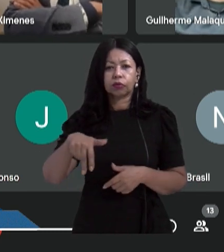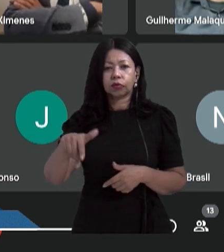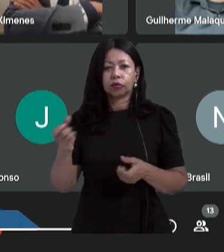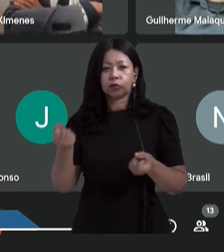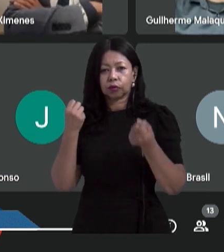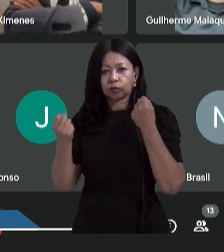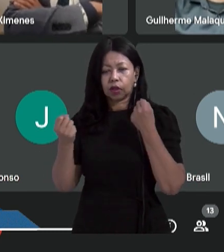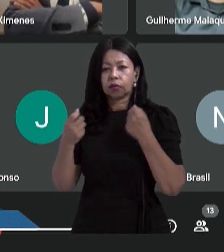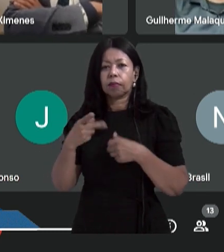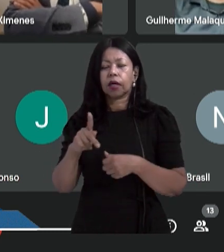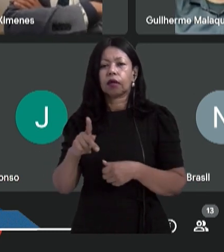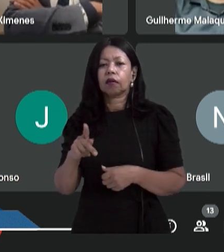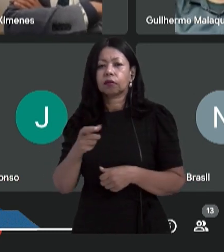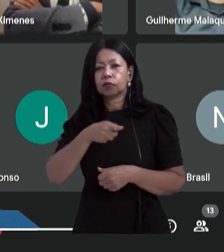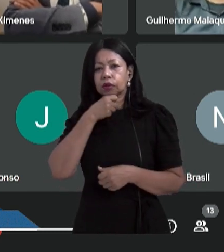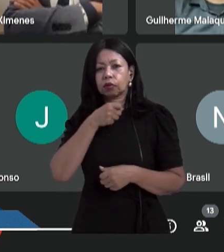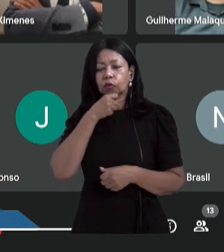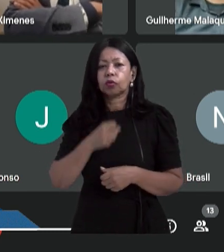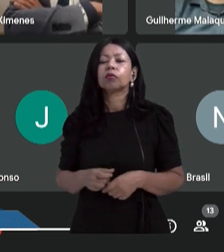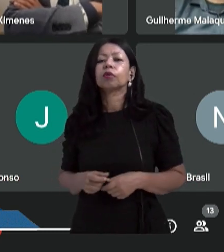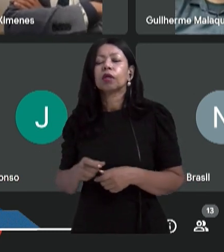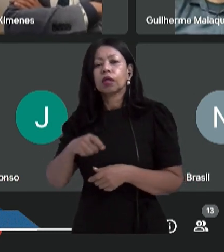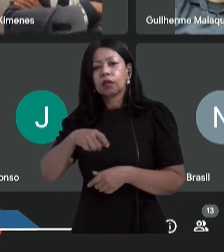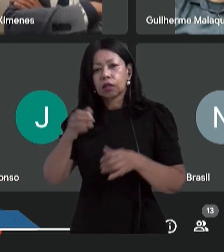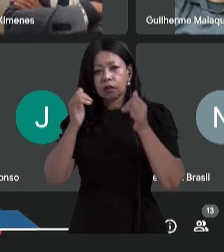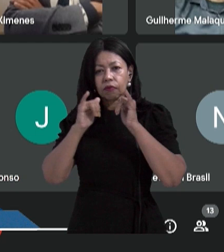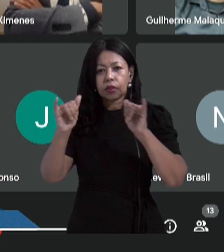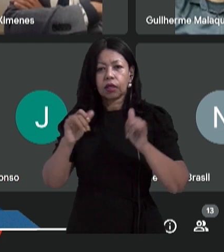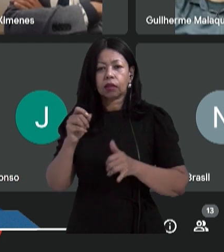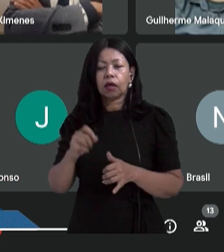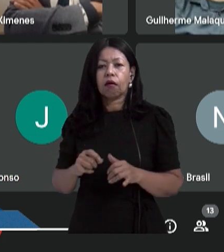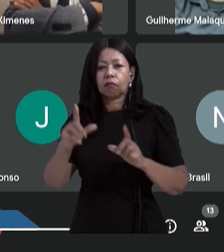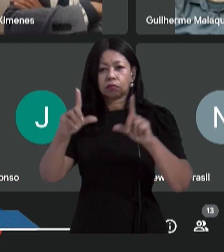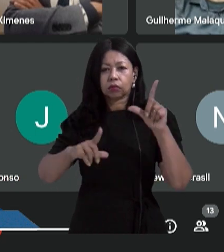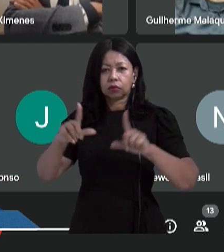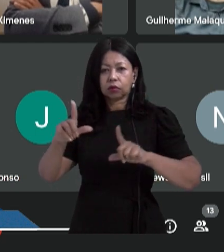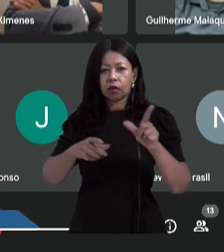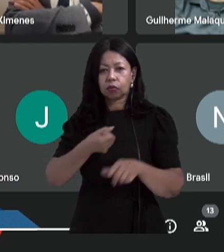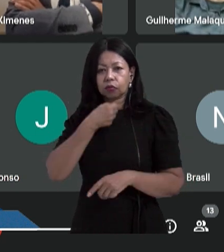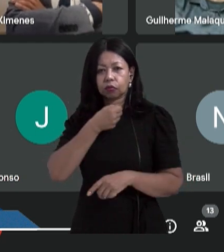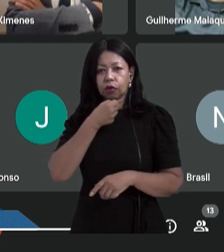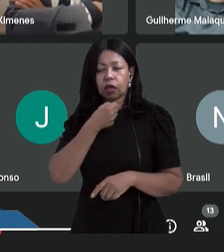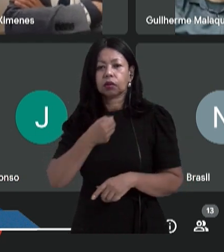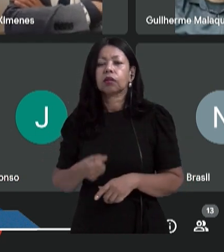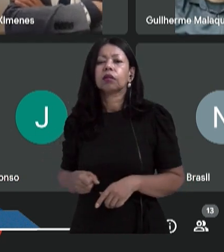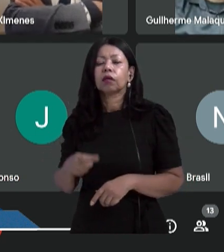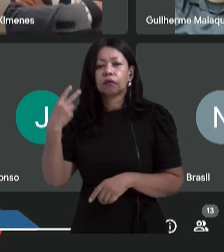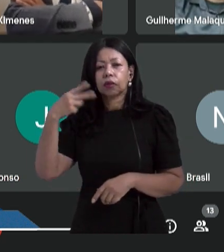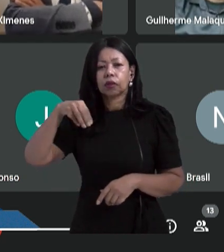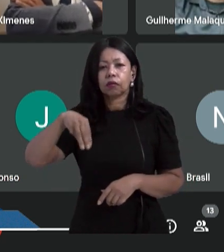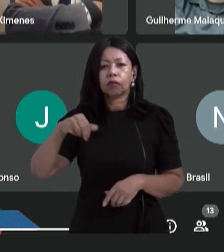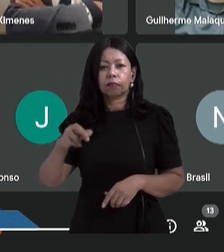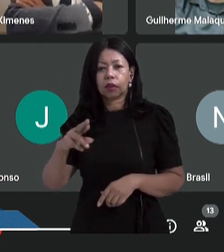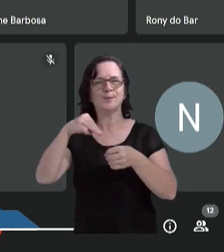em casa de acolhimento através de convênio com o município. Estudos de implantação para o aumento de